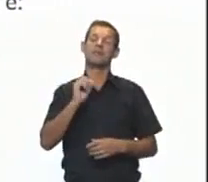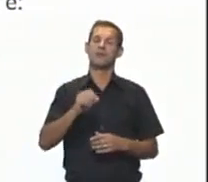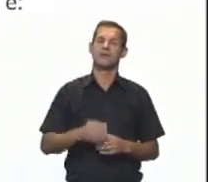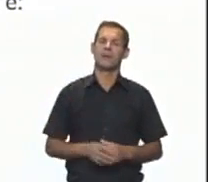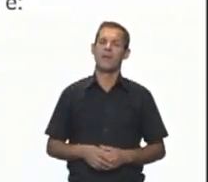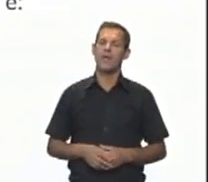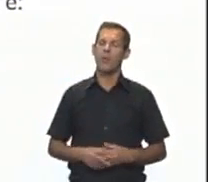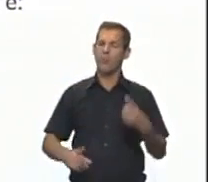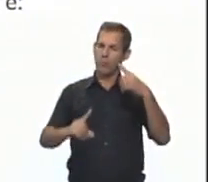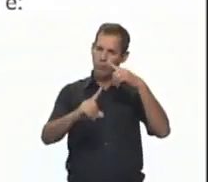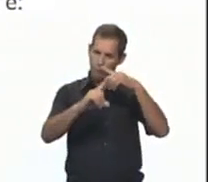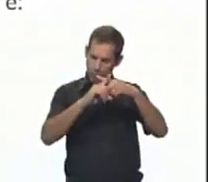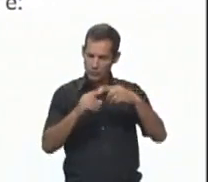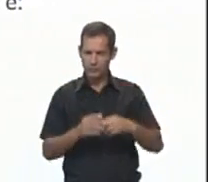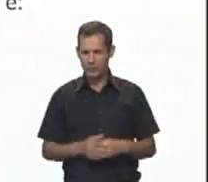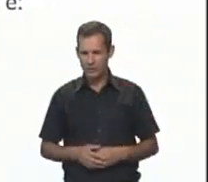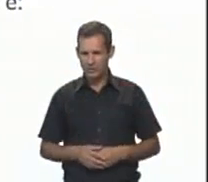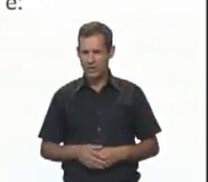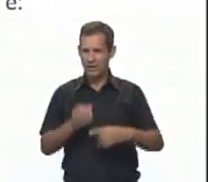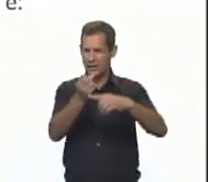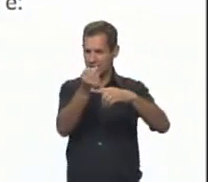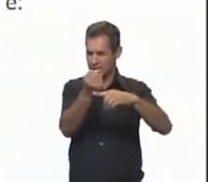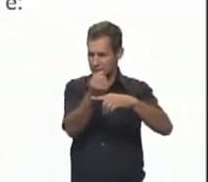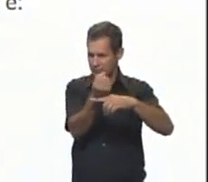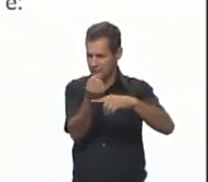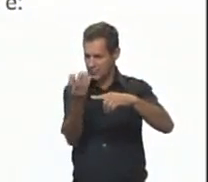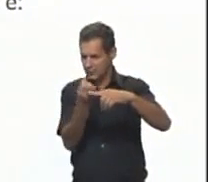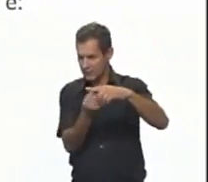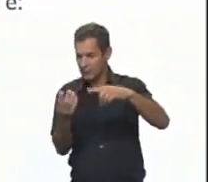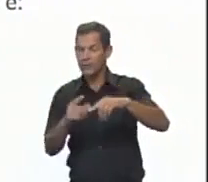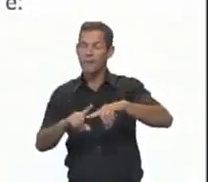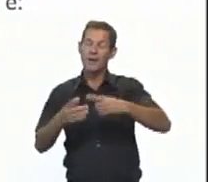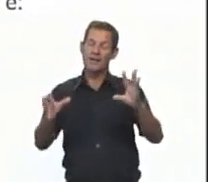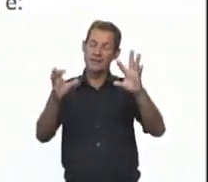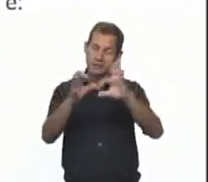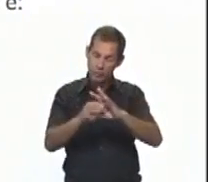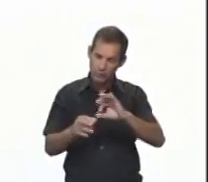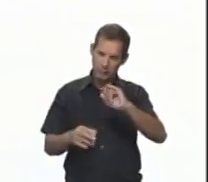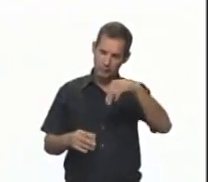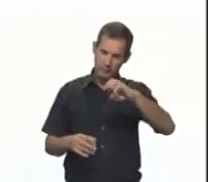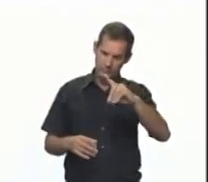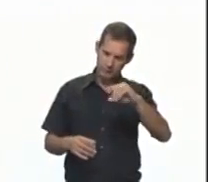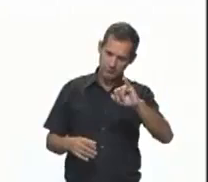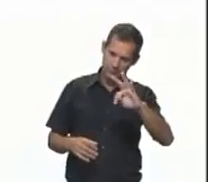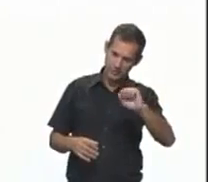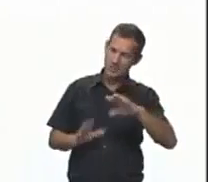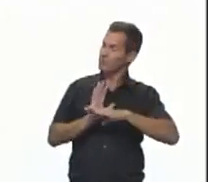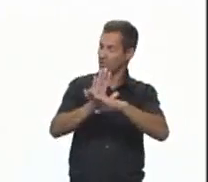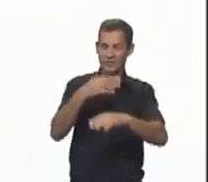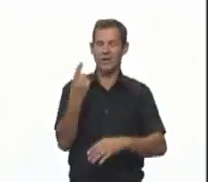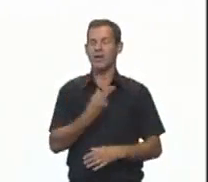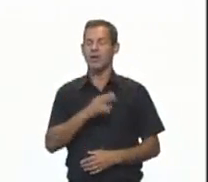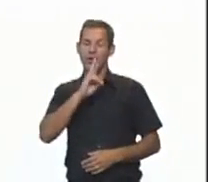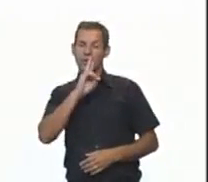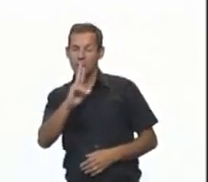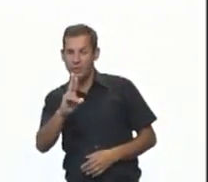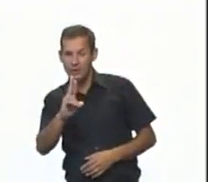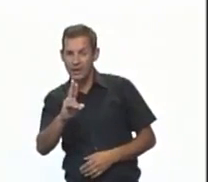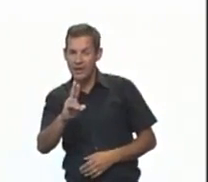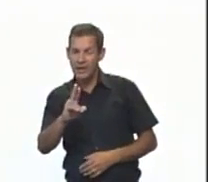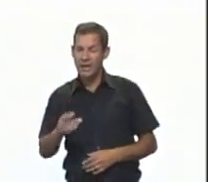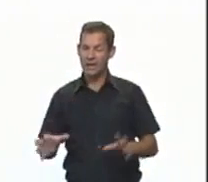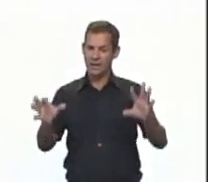aqui uma multiplicação de funções. Então, as integrais imediatas ali, elas não vão nos auxiliar a resolver